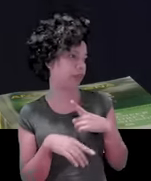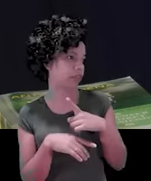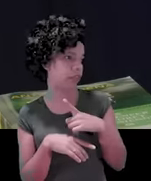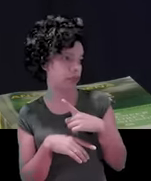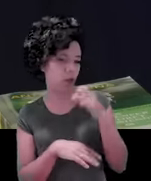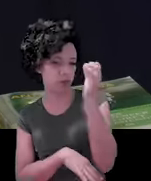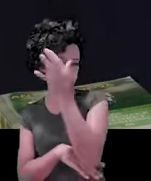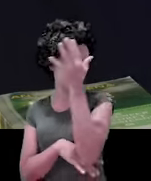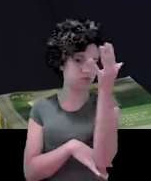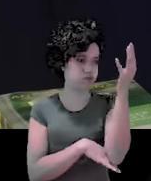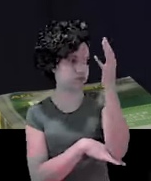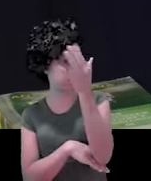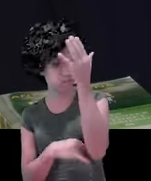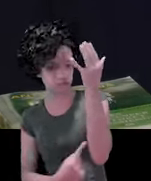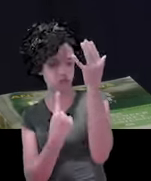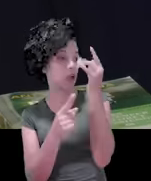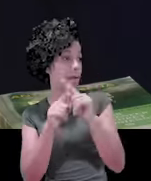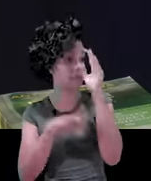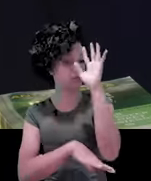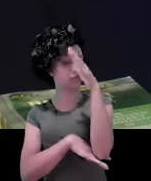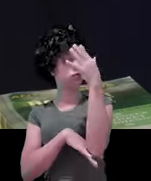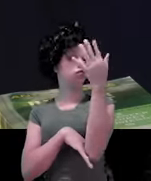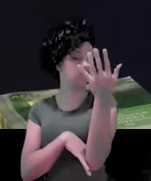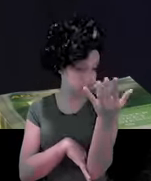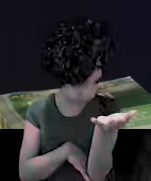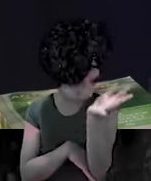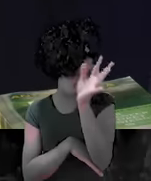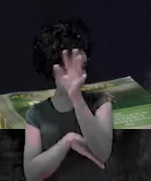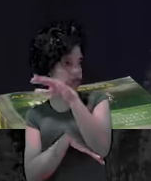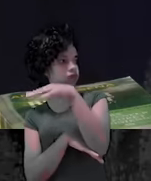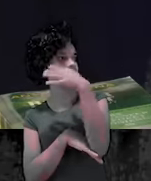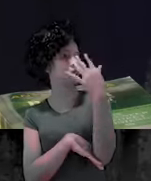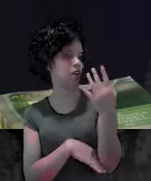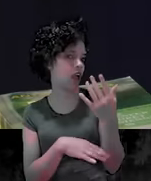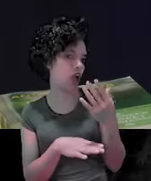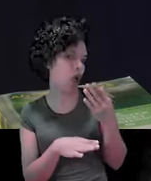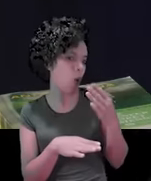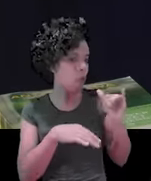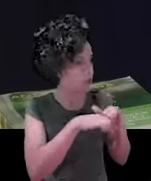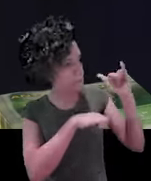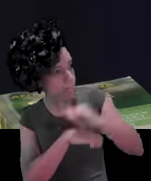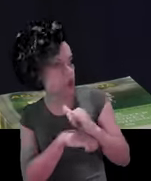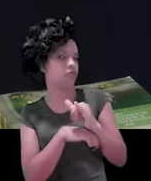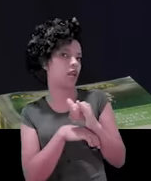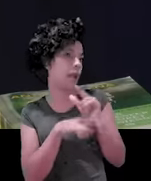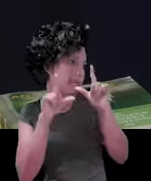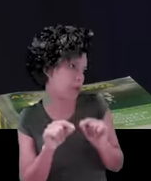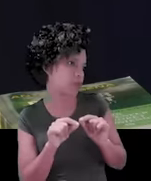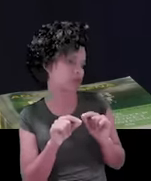ela é uma palmeira comprida e flexível tipo assim o borrado é melhor ele o impacto é menor